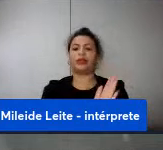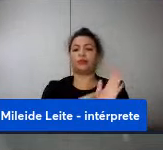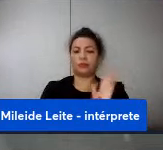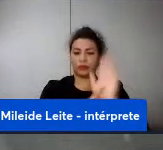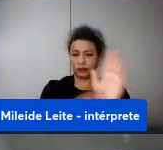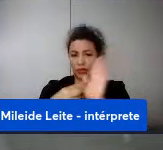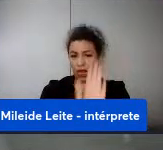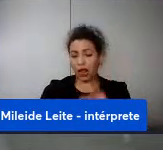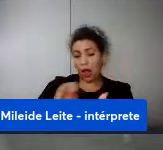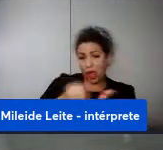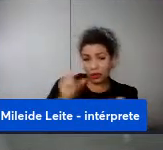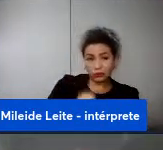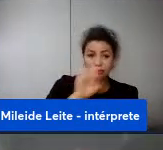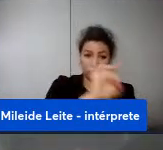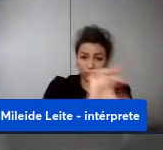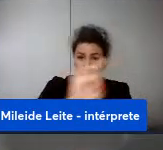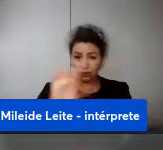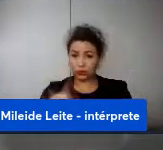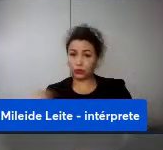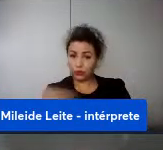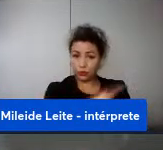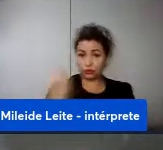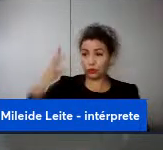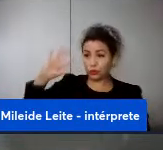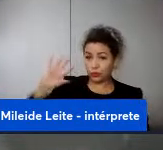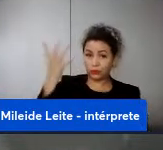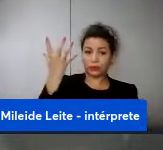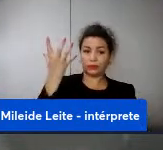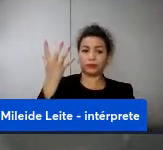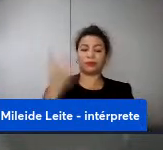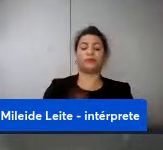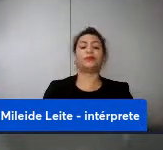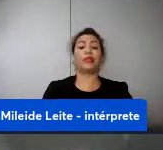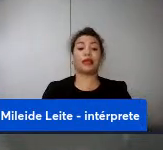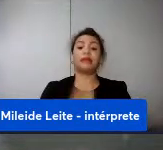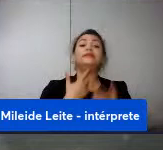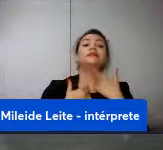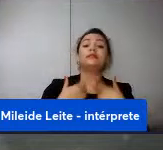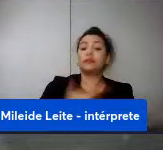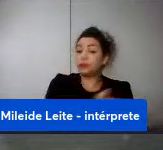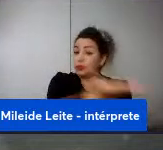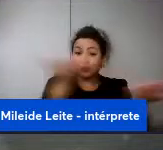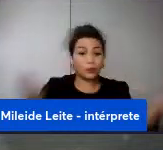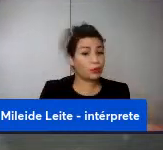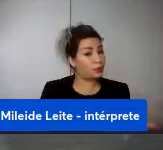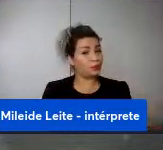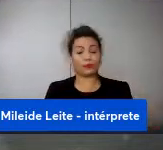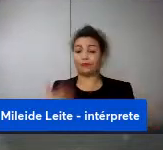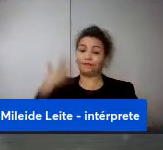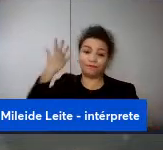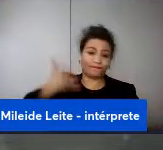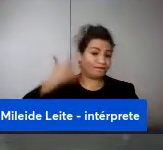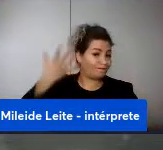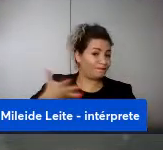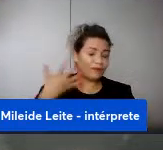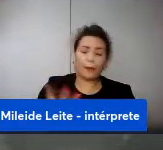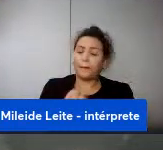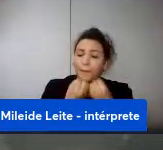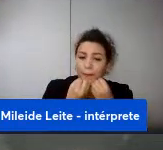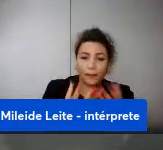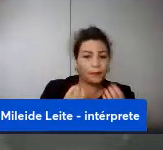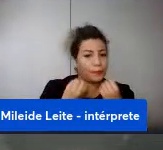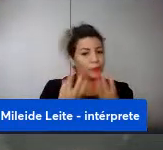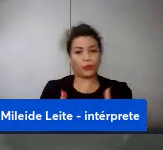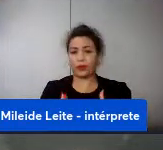pela inscrição de vocês no nosso evento, e desejar a todos uma jornada muito frutífera,